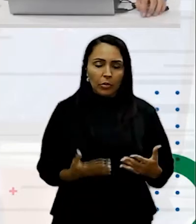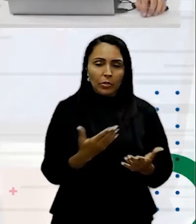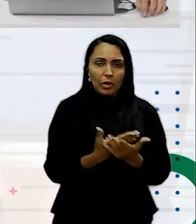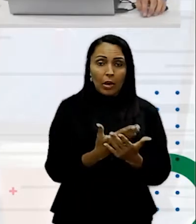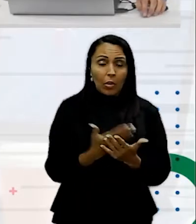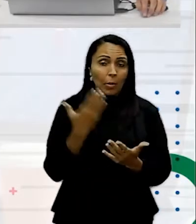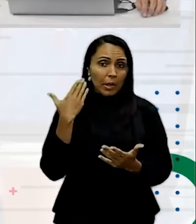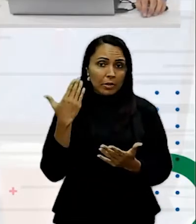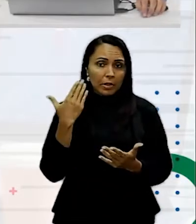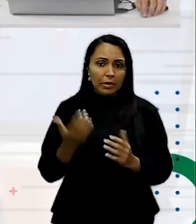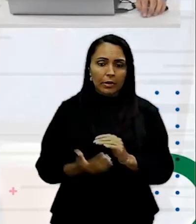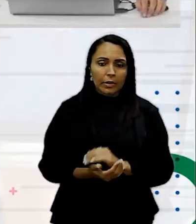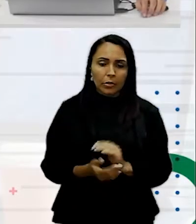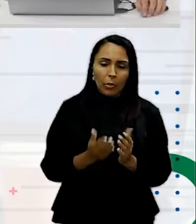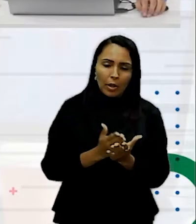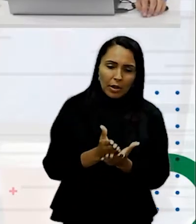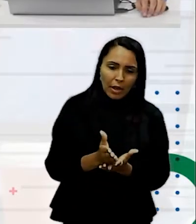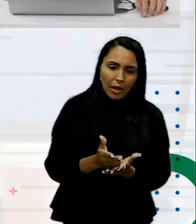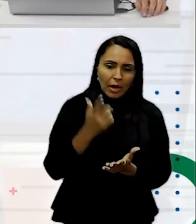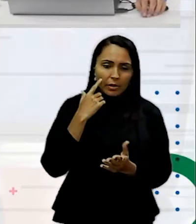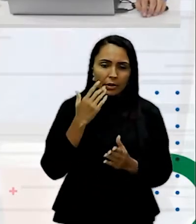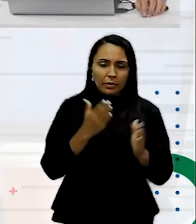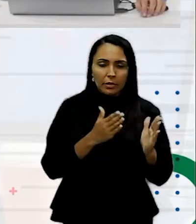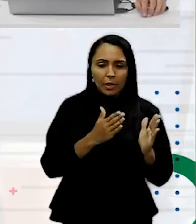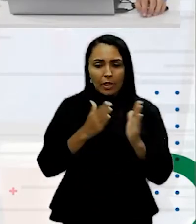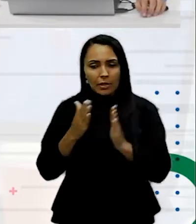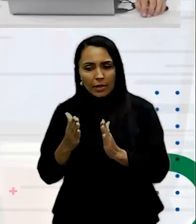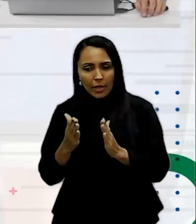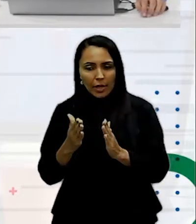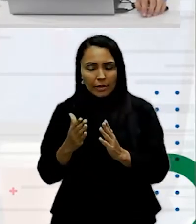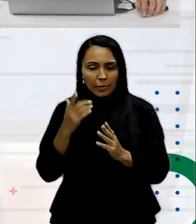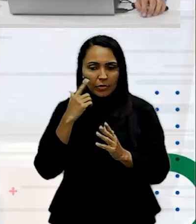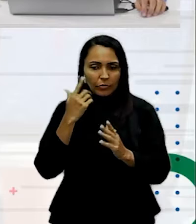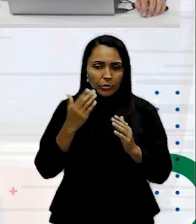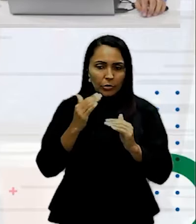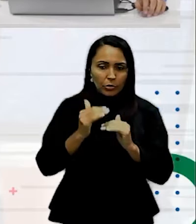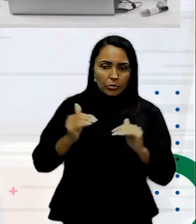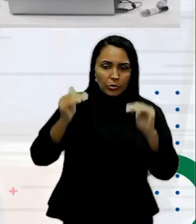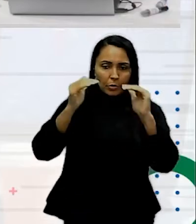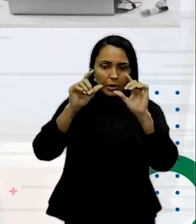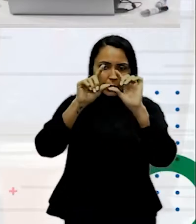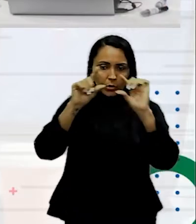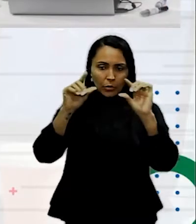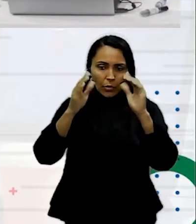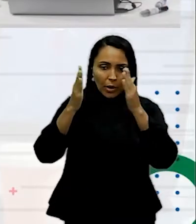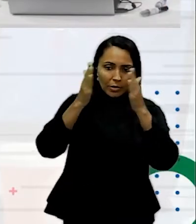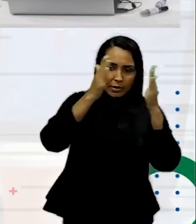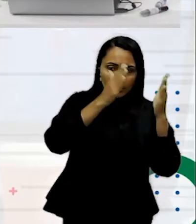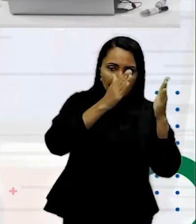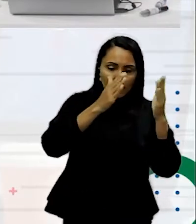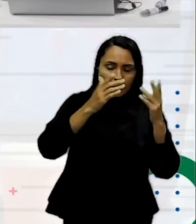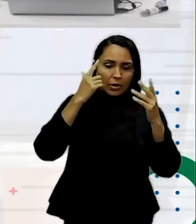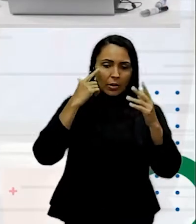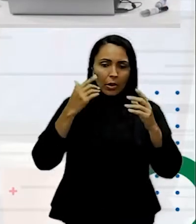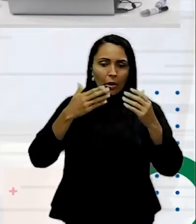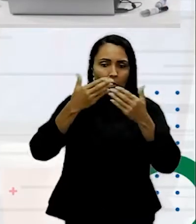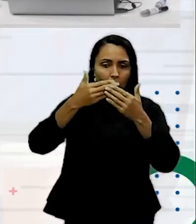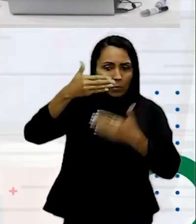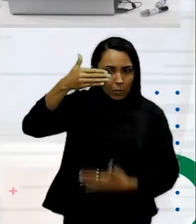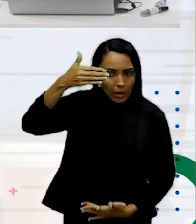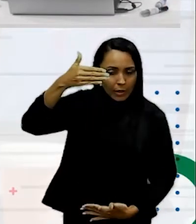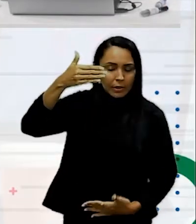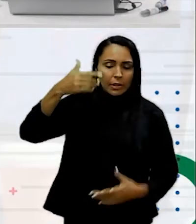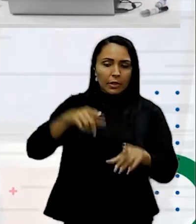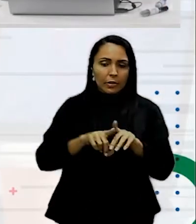Logo alinhada à esquerda, perfil superior à direita, algum banner de um filme que eu quero que